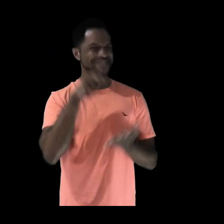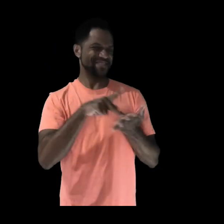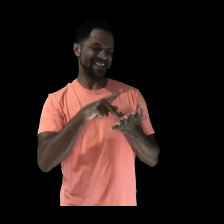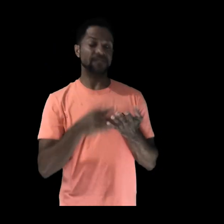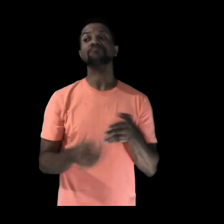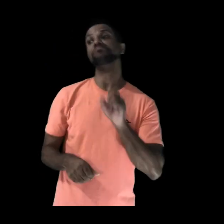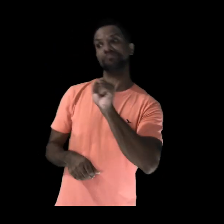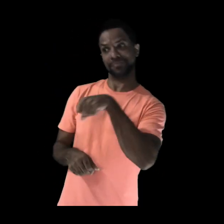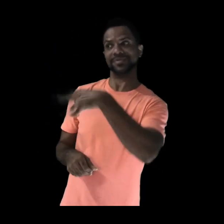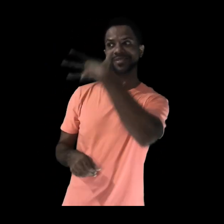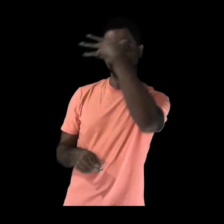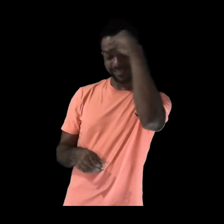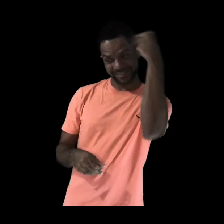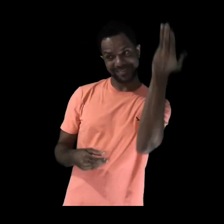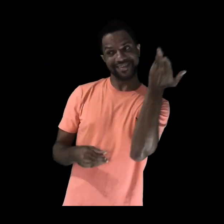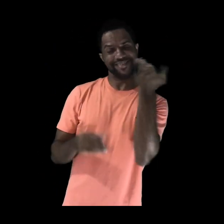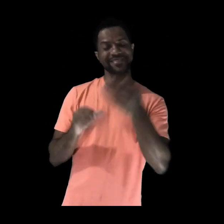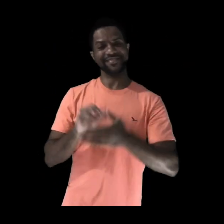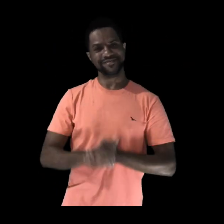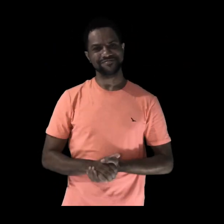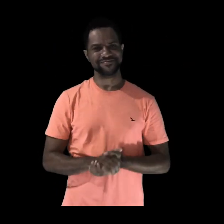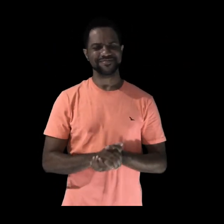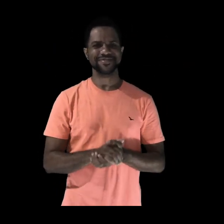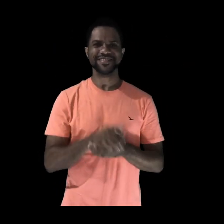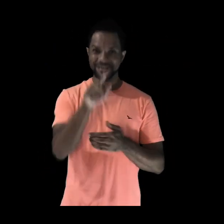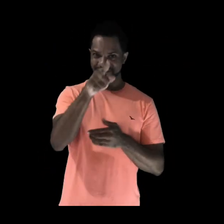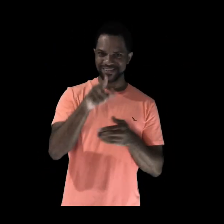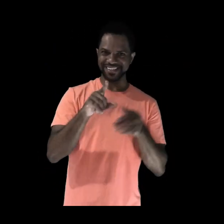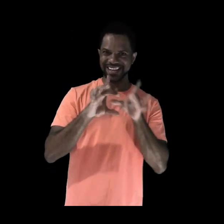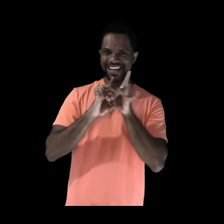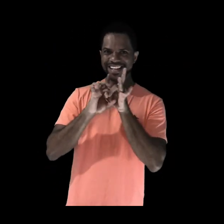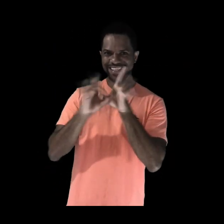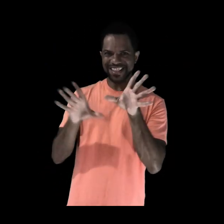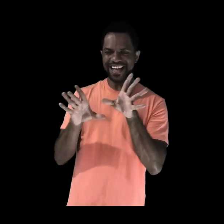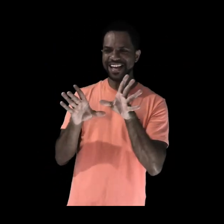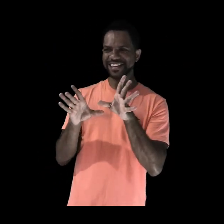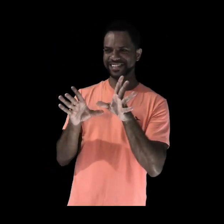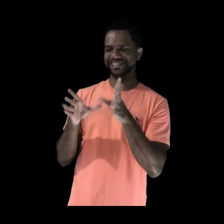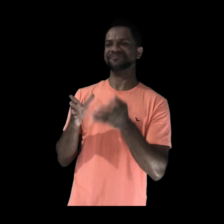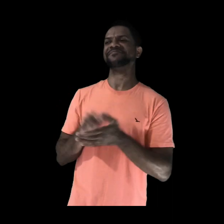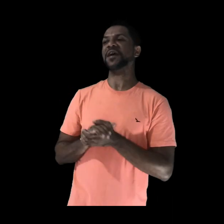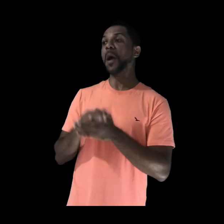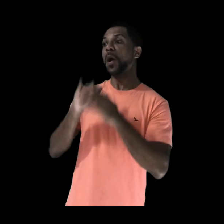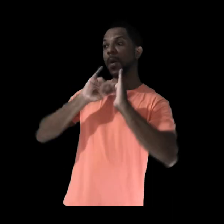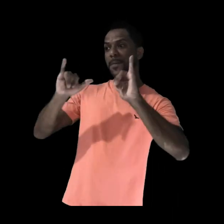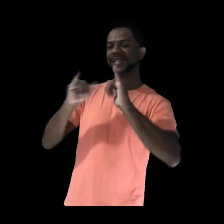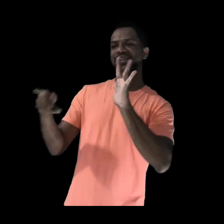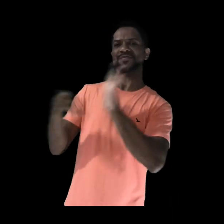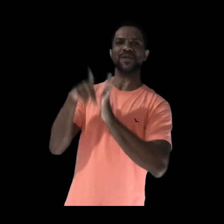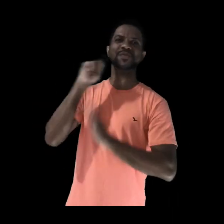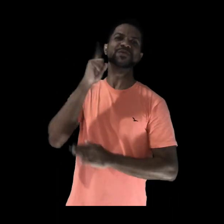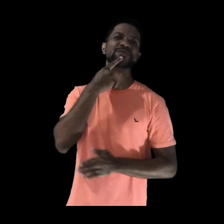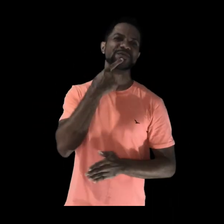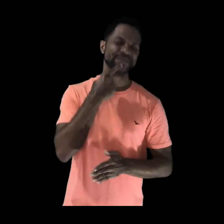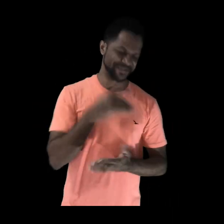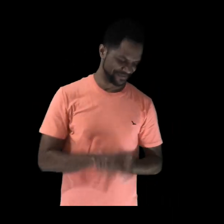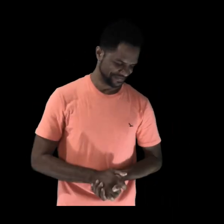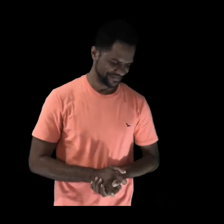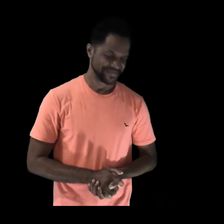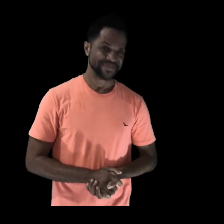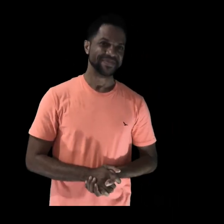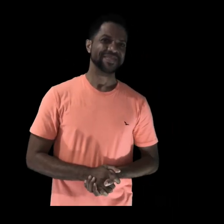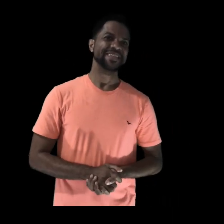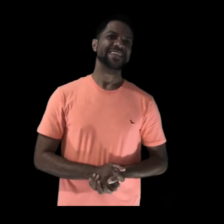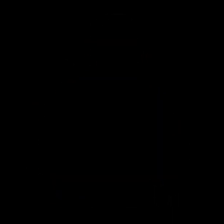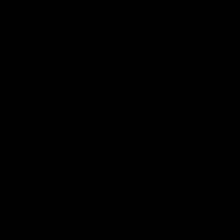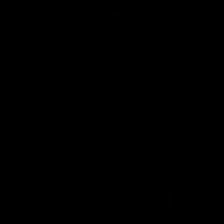né? Esquece. Exatamente. E agora deixa um recadinho para os surdos, estão vendo você agora. Para sinalizar em Libras aqui.